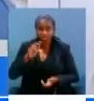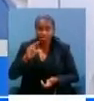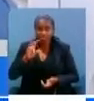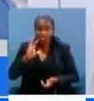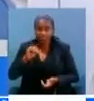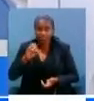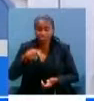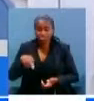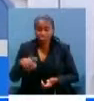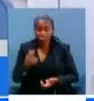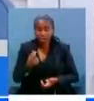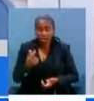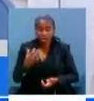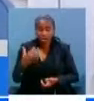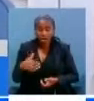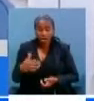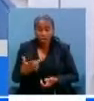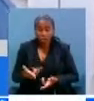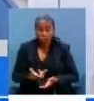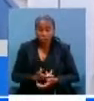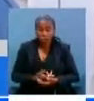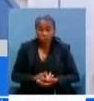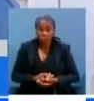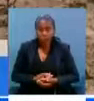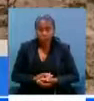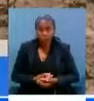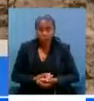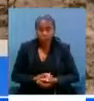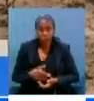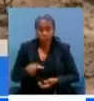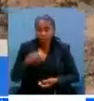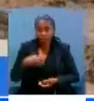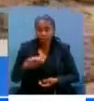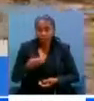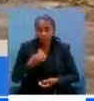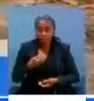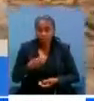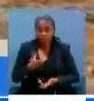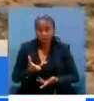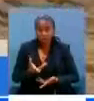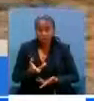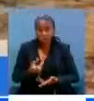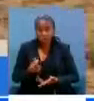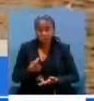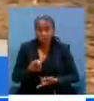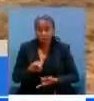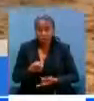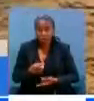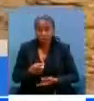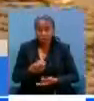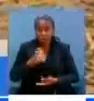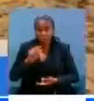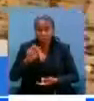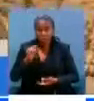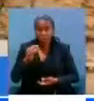maneira. Só trago nesse meio litro de leite num cabra, que é tal que nem. Para preço com 1 litro de cereais